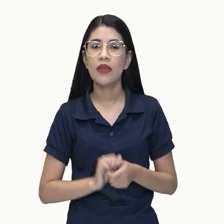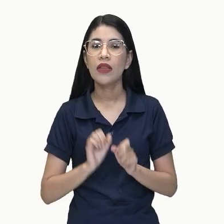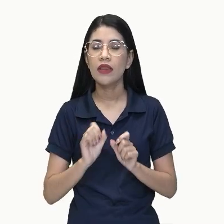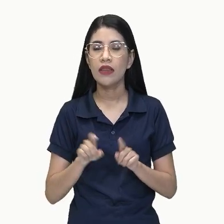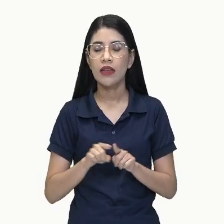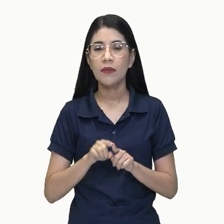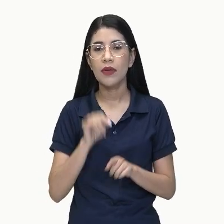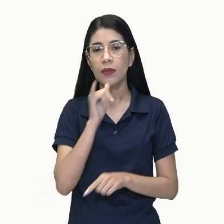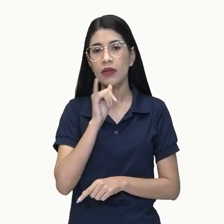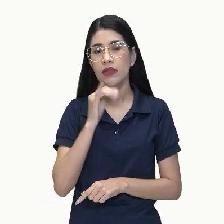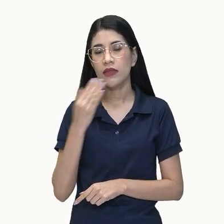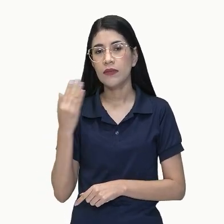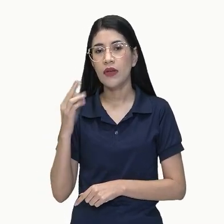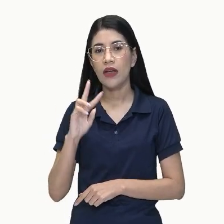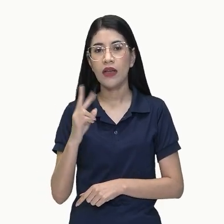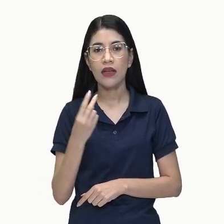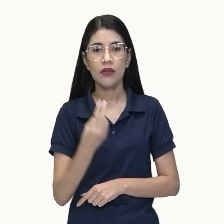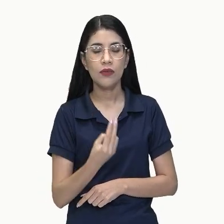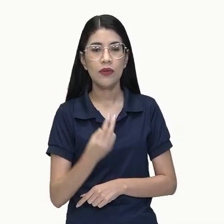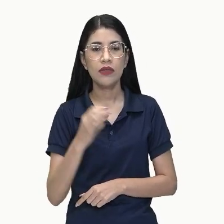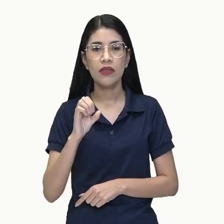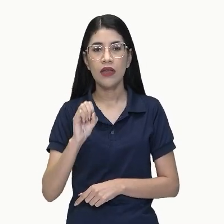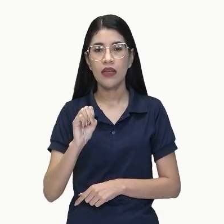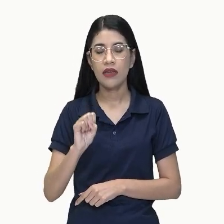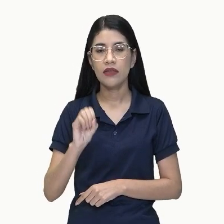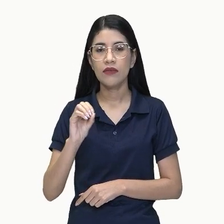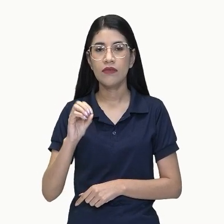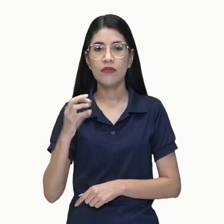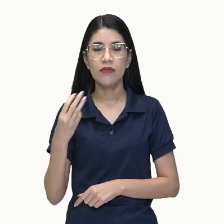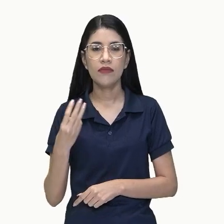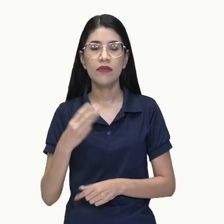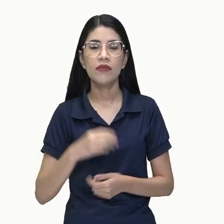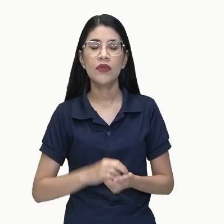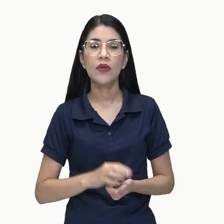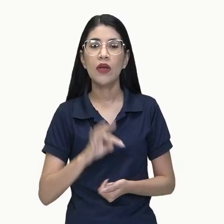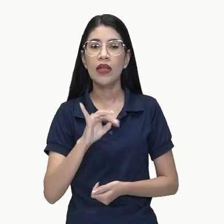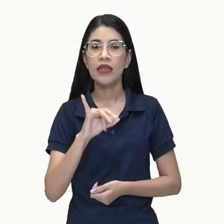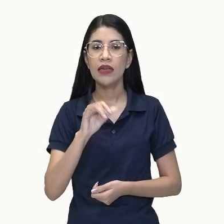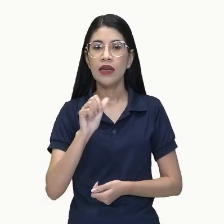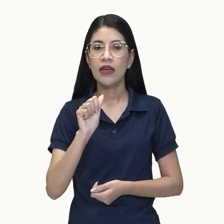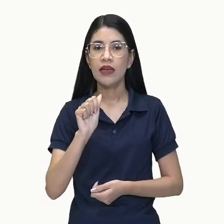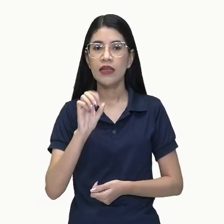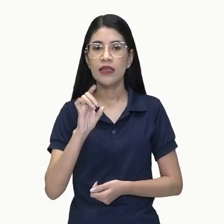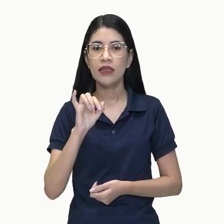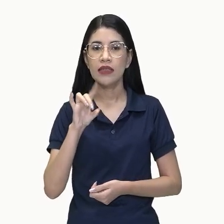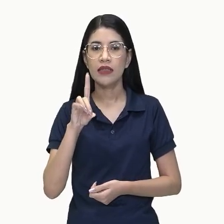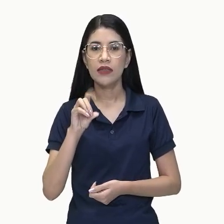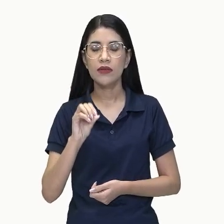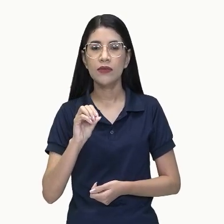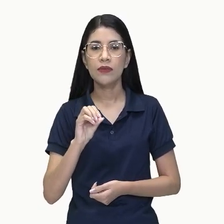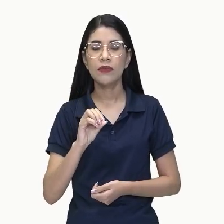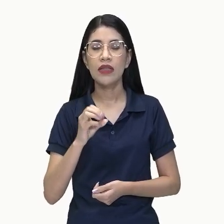aí como exemplo H2SO3. Temos o triácido, então, é ter 3 hidrogênios,